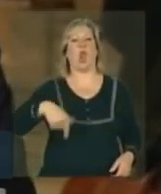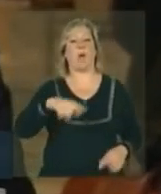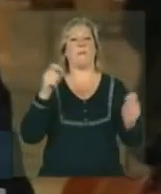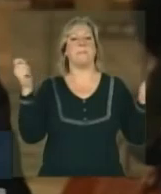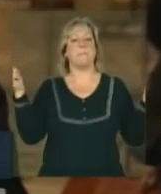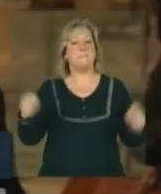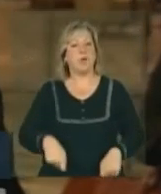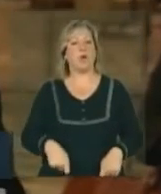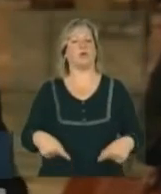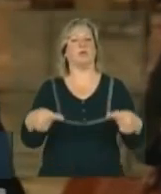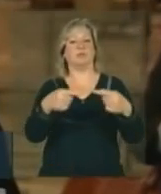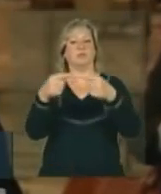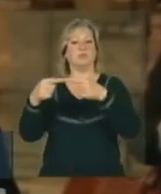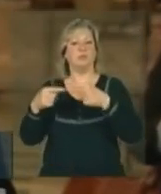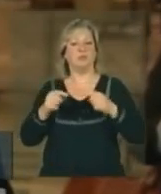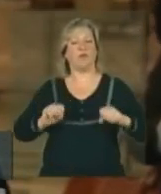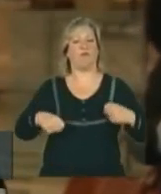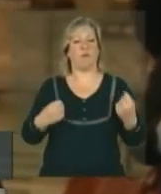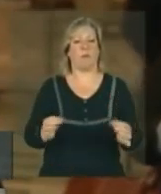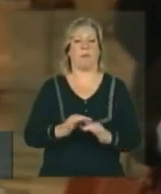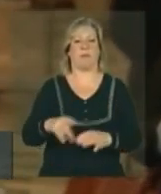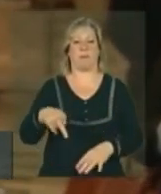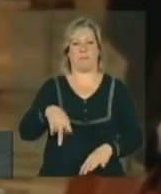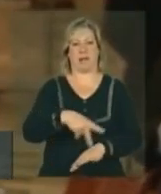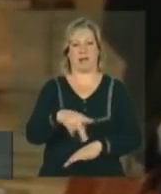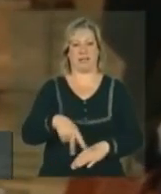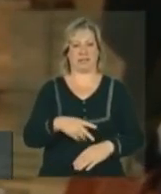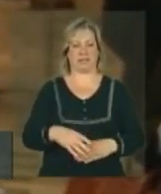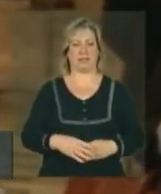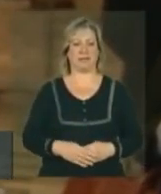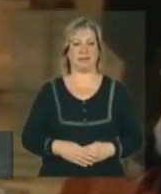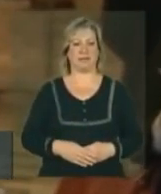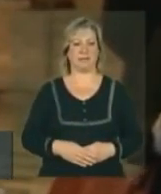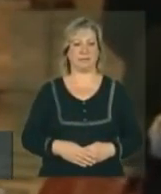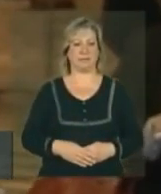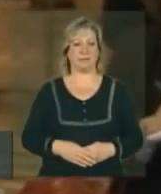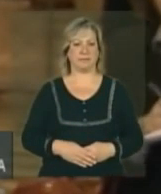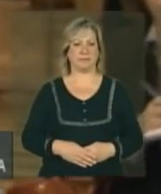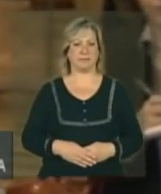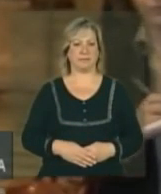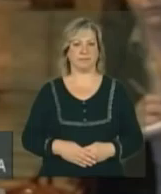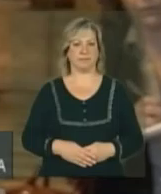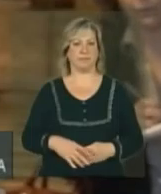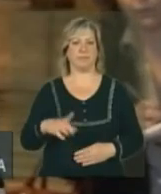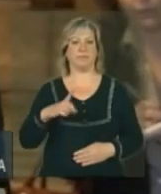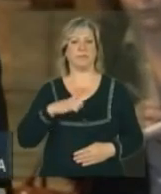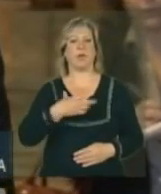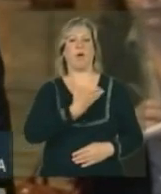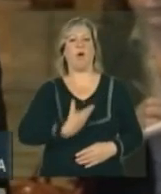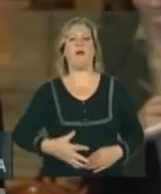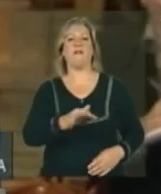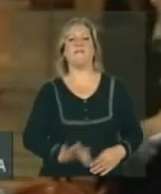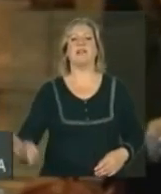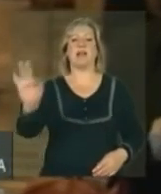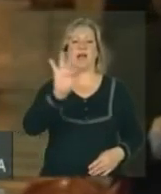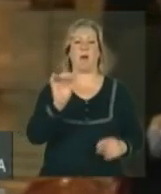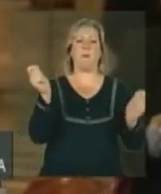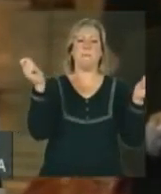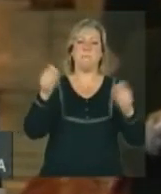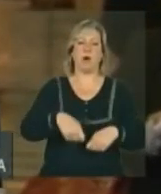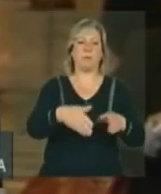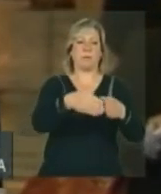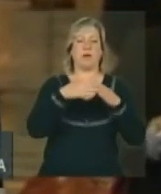harmonizar o esforço de preparação do país. Ministro, o governo federal pode solicitar aos governos estaduais que façam revisões nas suas leis para